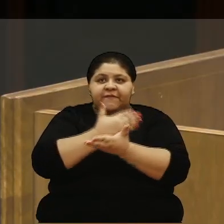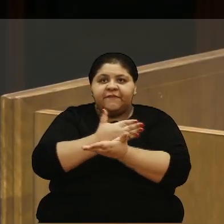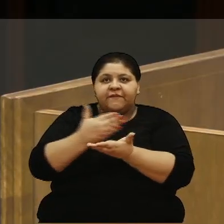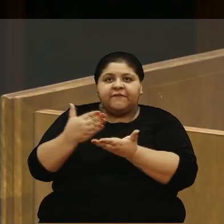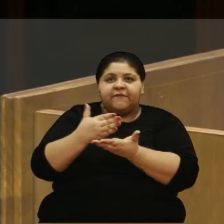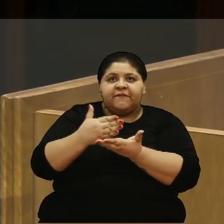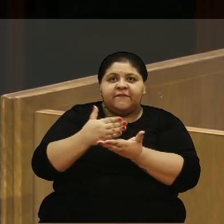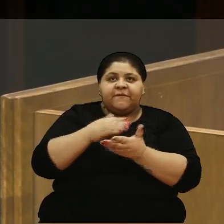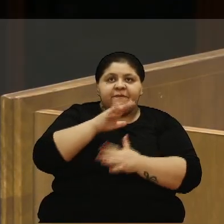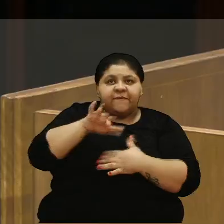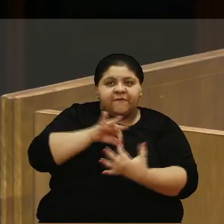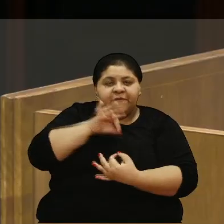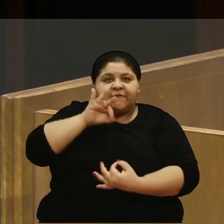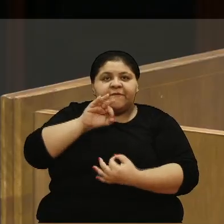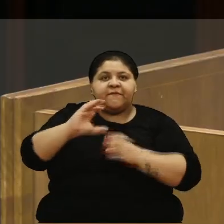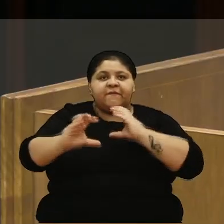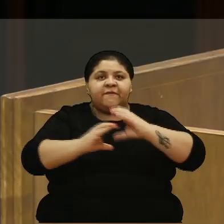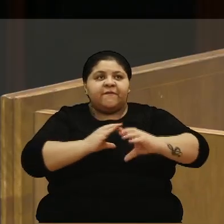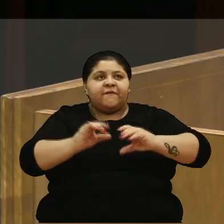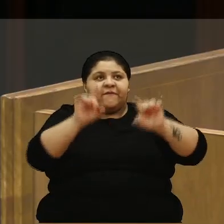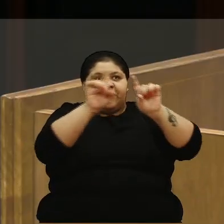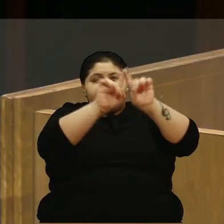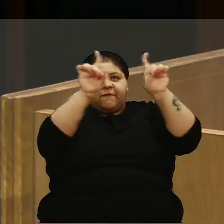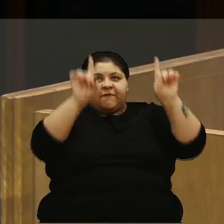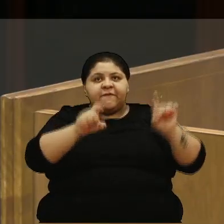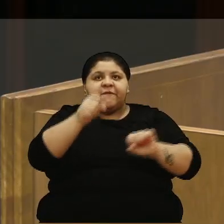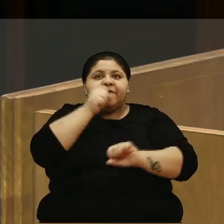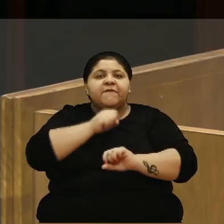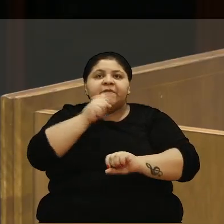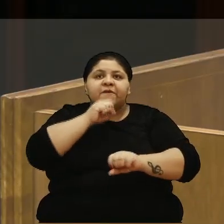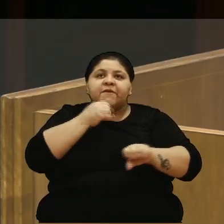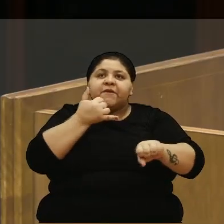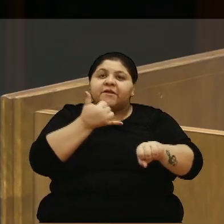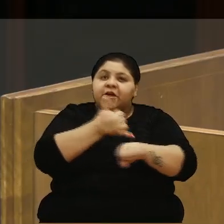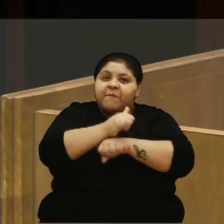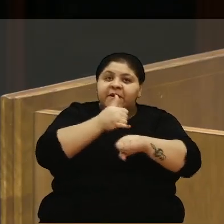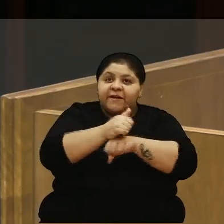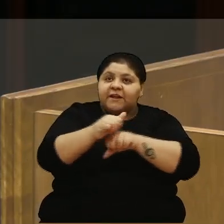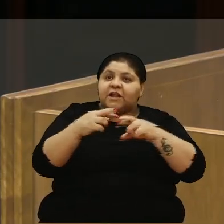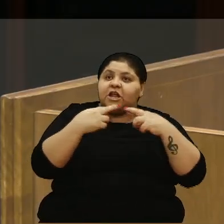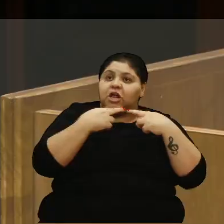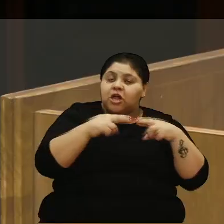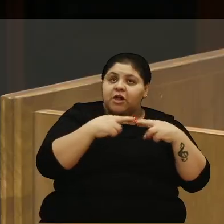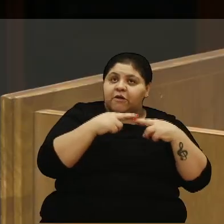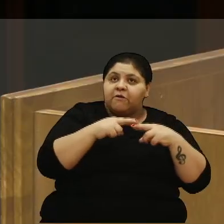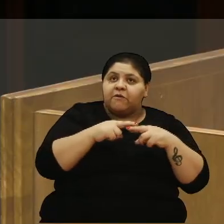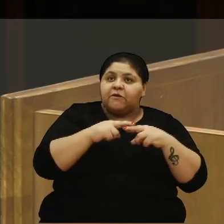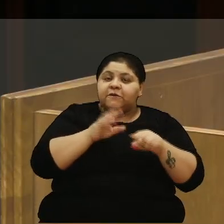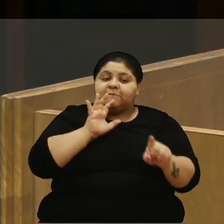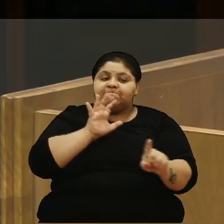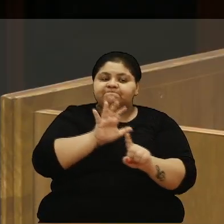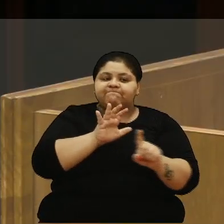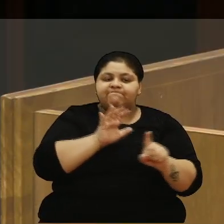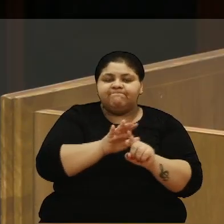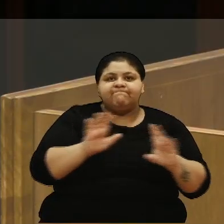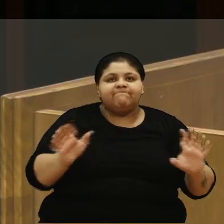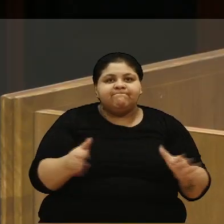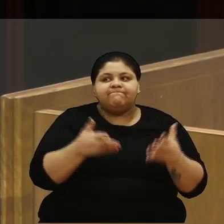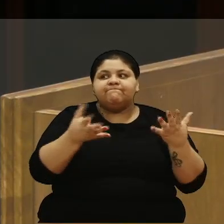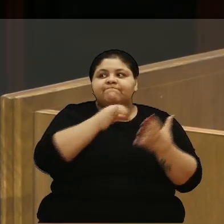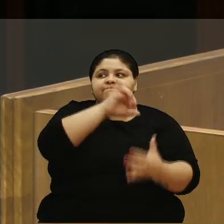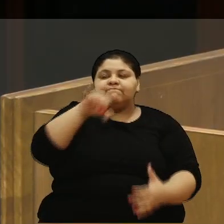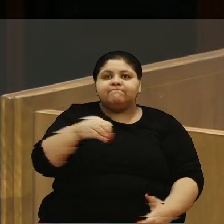espírito comunitário de funcionários da antiga Mecânica Randon, inspirados pelo entusiasmo de